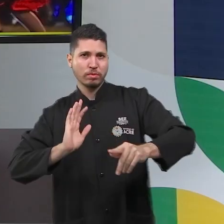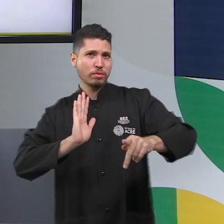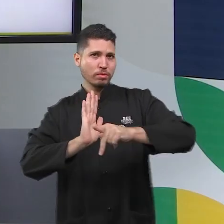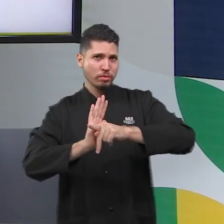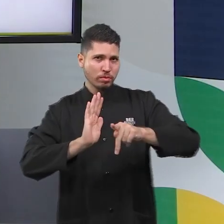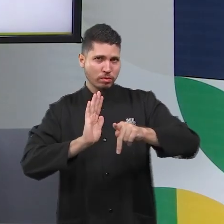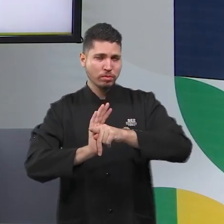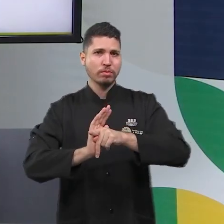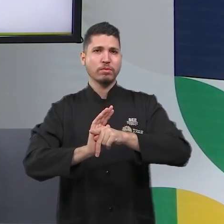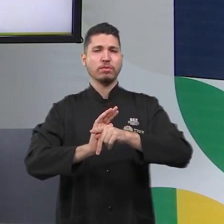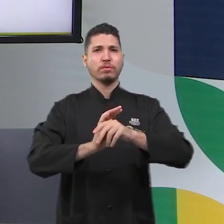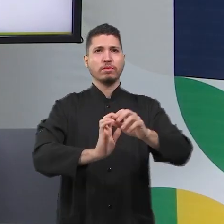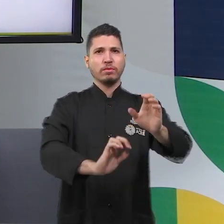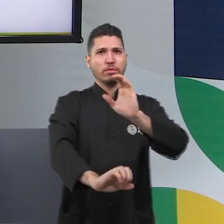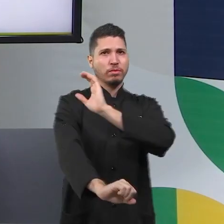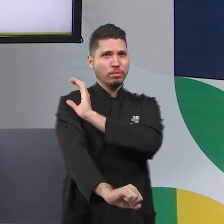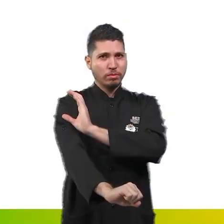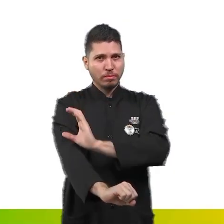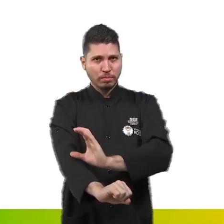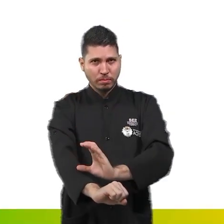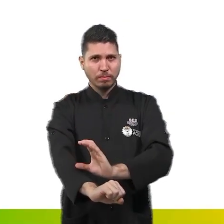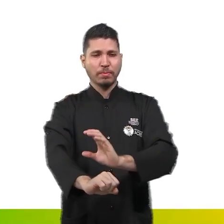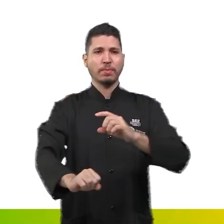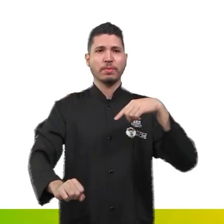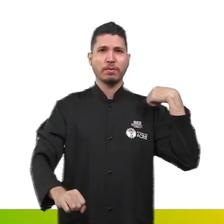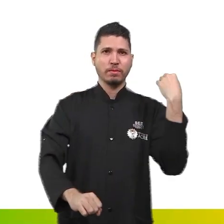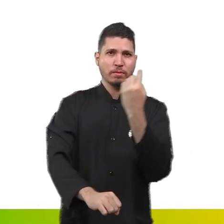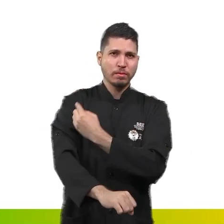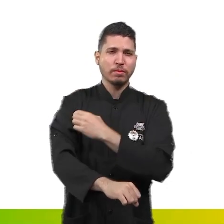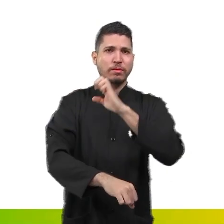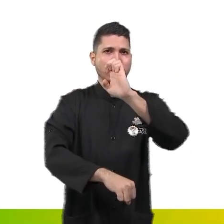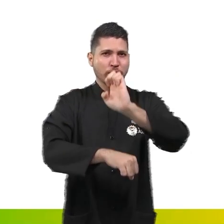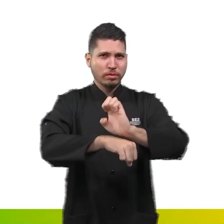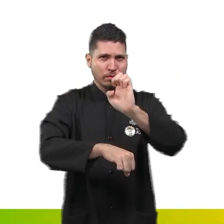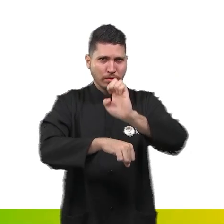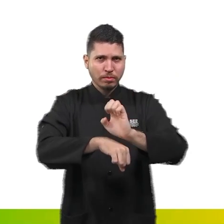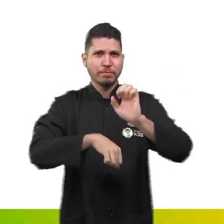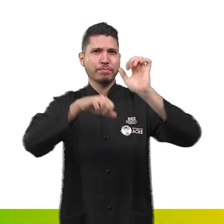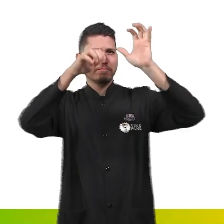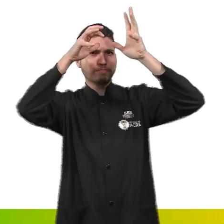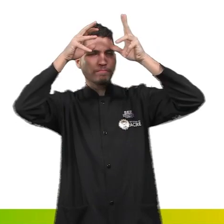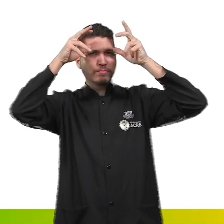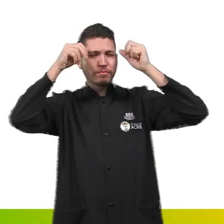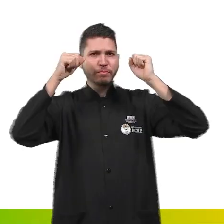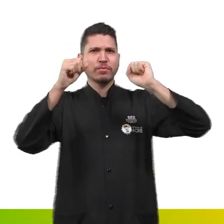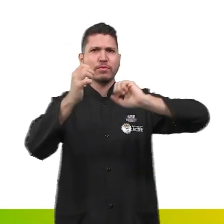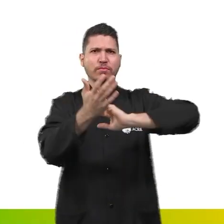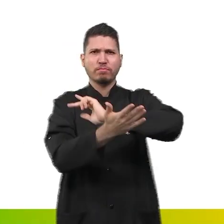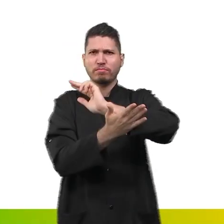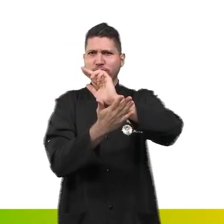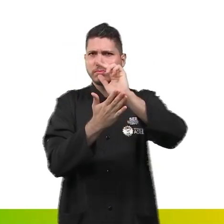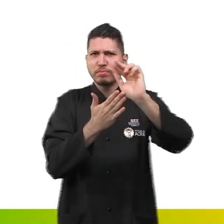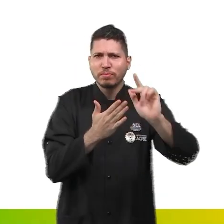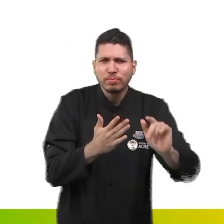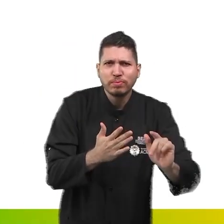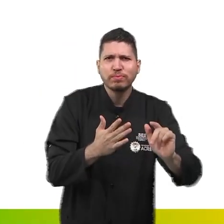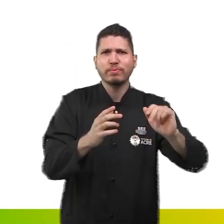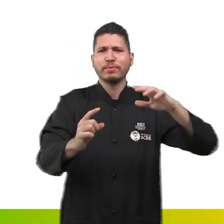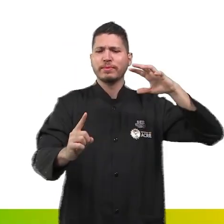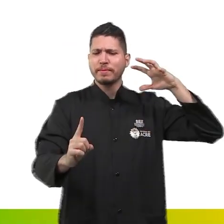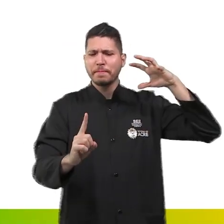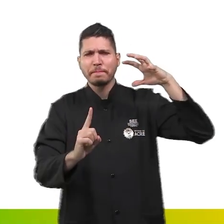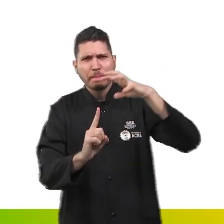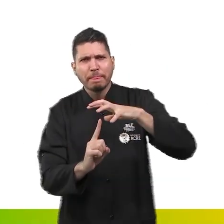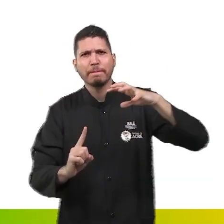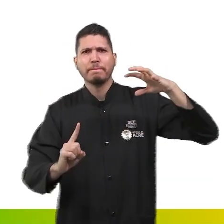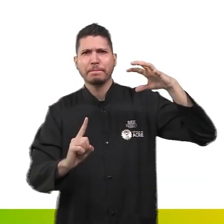nossa cultura. Então, no nosso estado do Acre, a gente pode trazer aí várias influências, inclusive sofridas de diversas